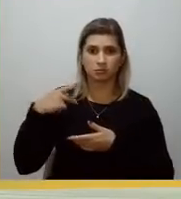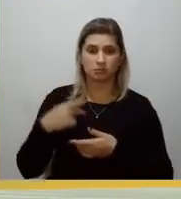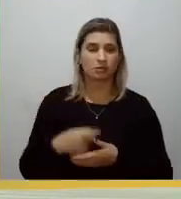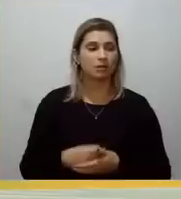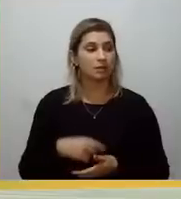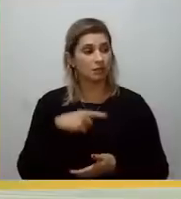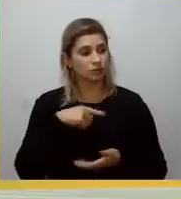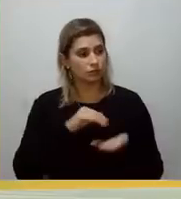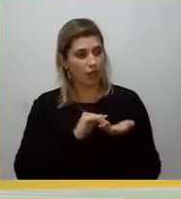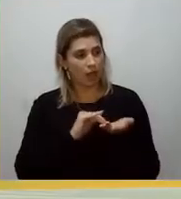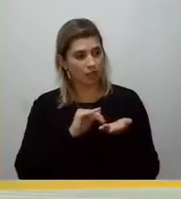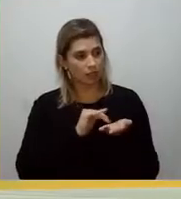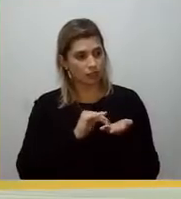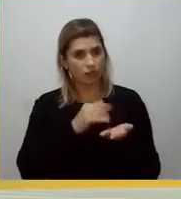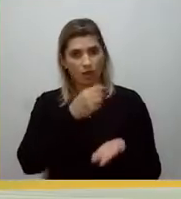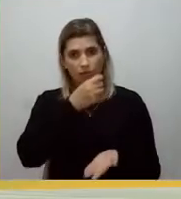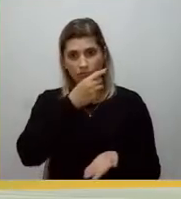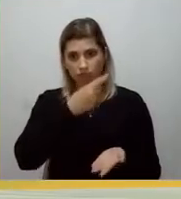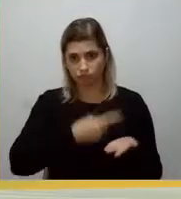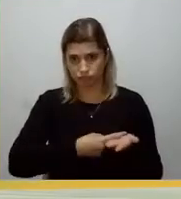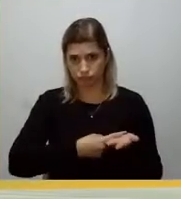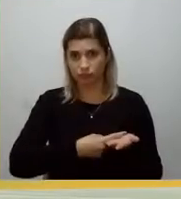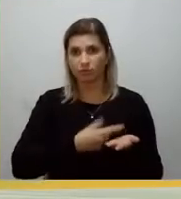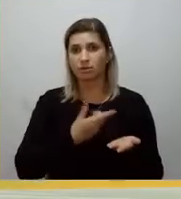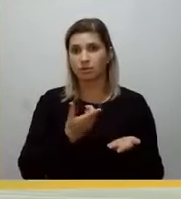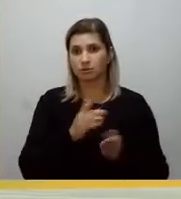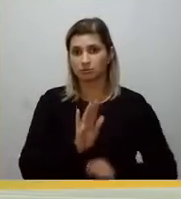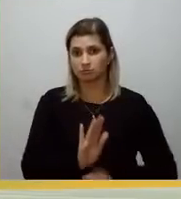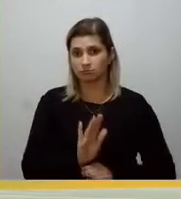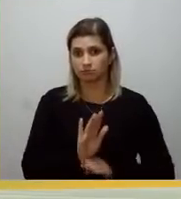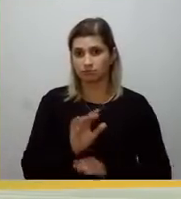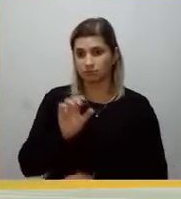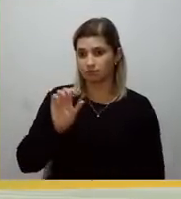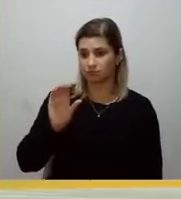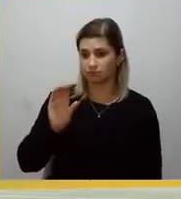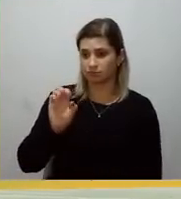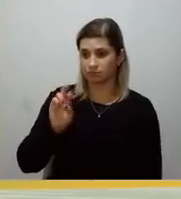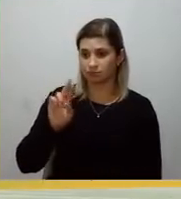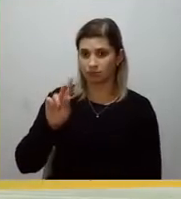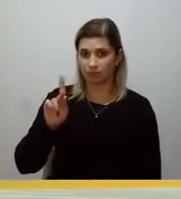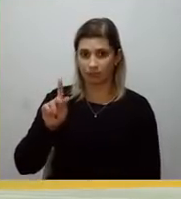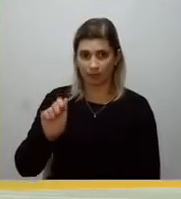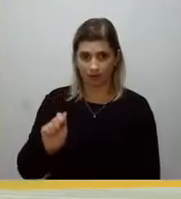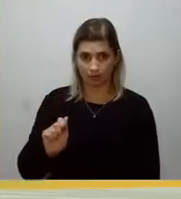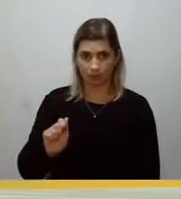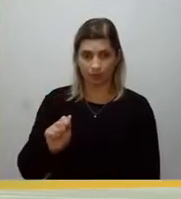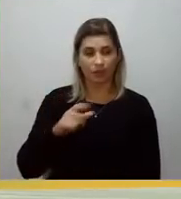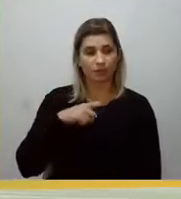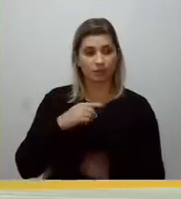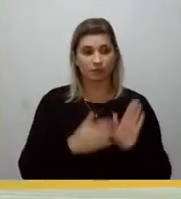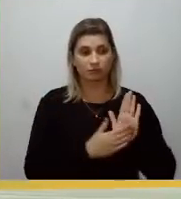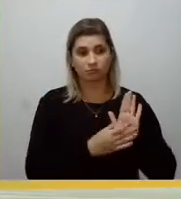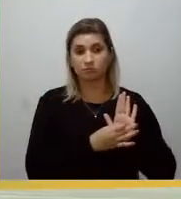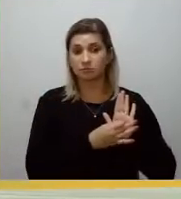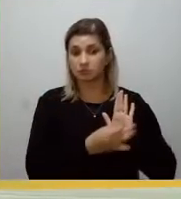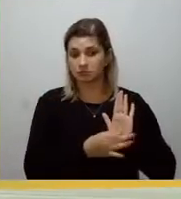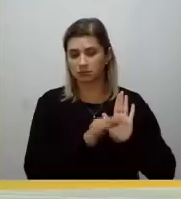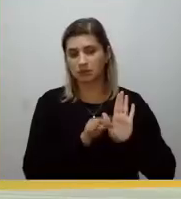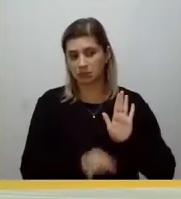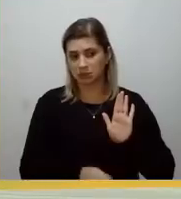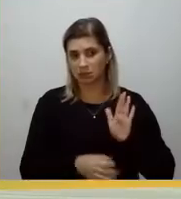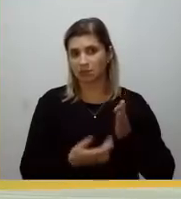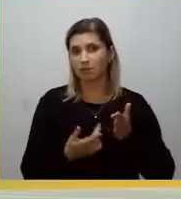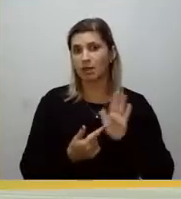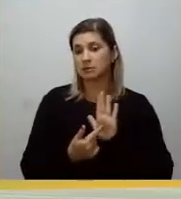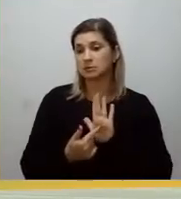serviço de assessoria. De assessoria, que era o SERPA. Sim. Ele deu o parecer nisso? Com certeza, deve ter dado. Mas quem dá o parecer legal